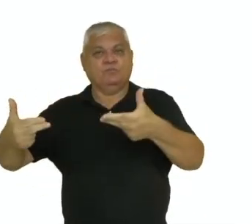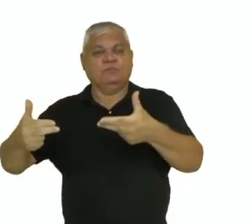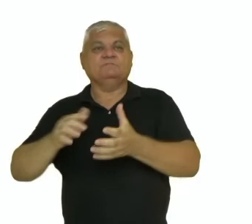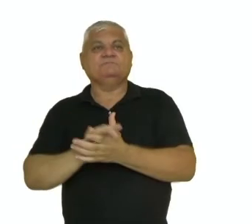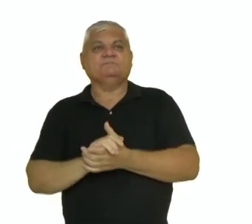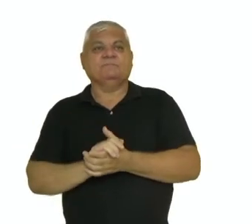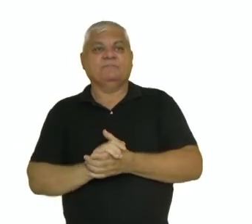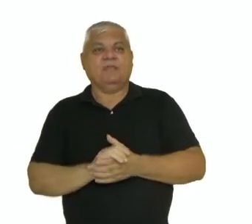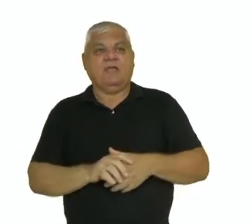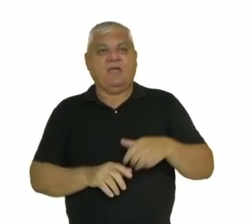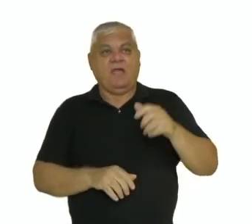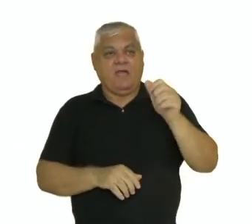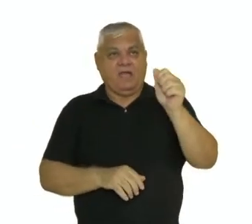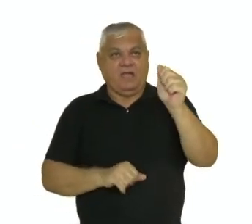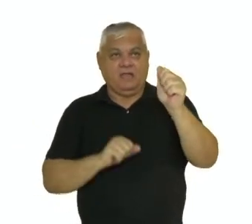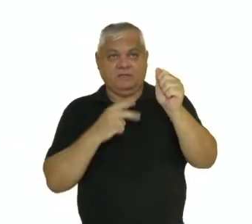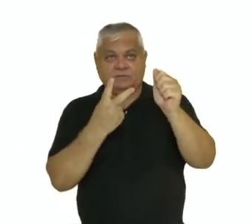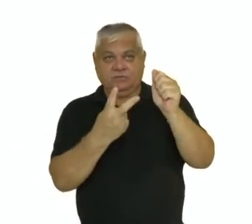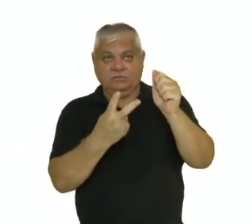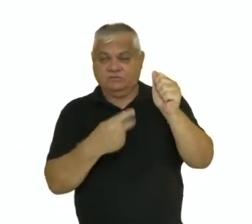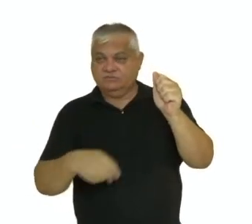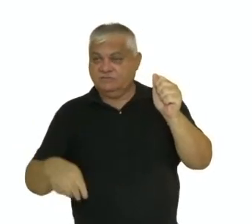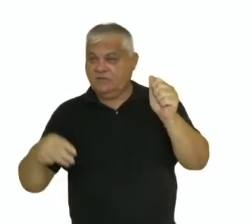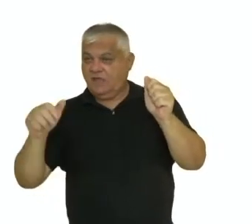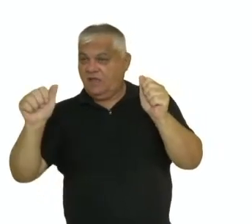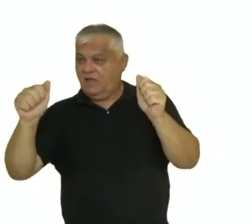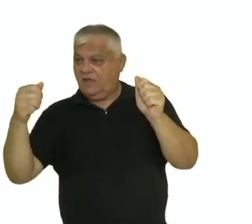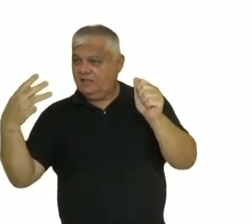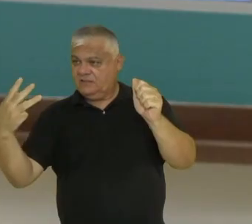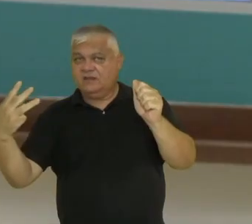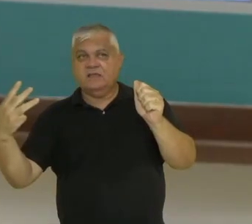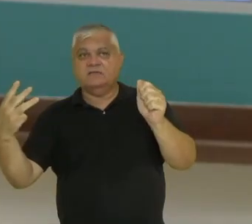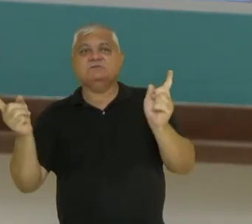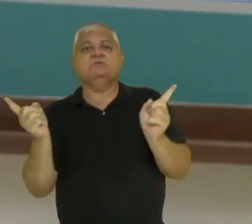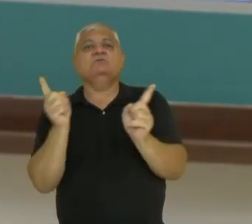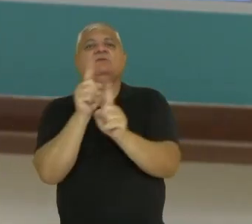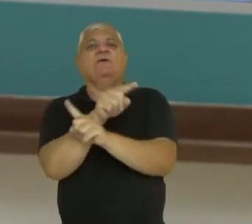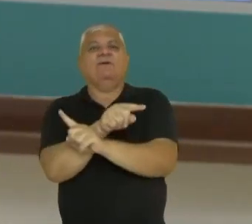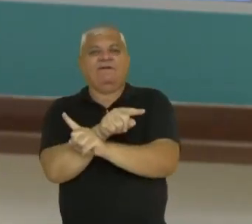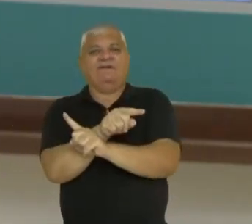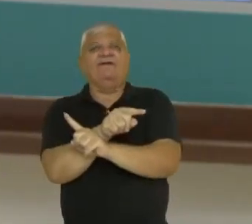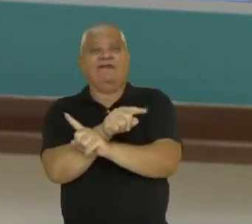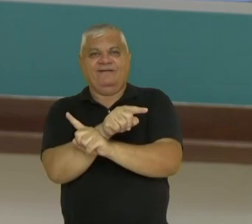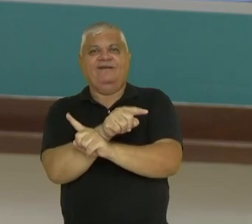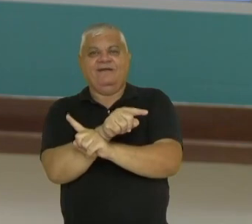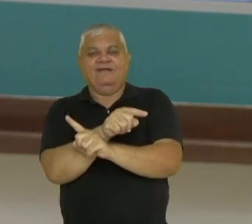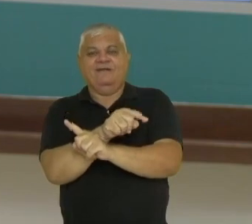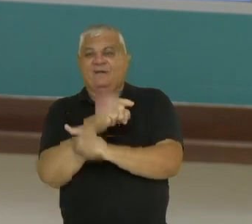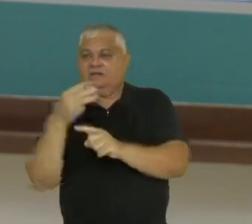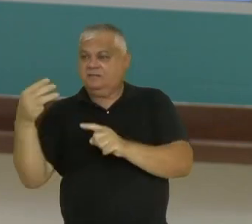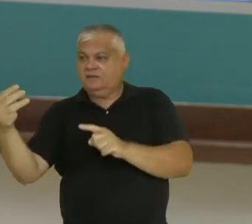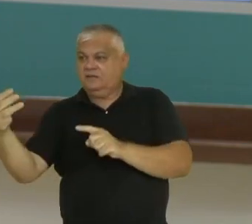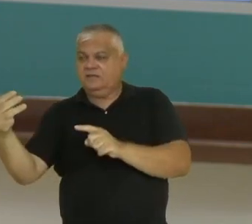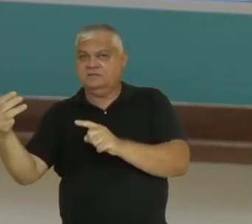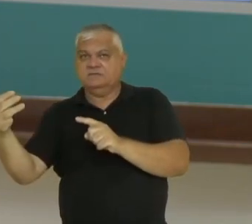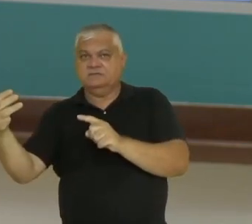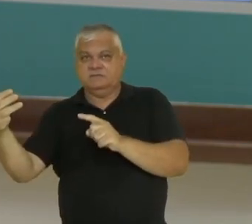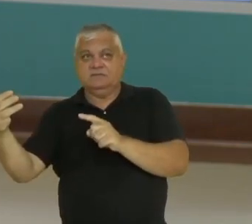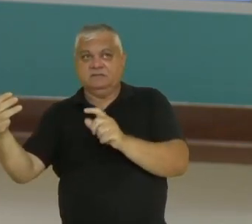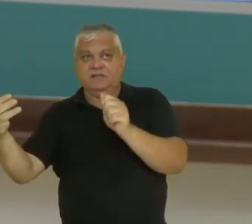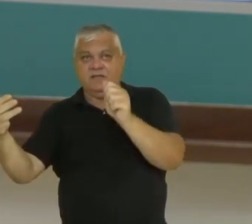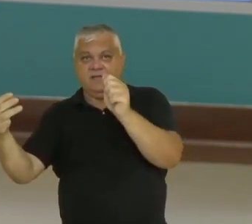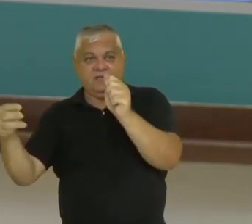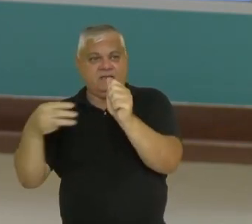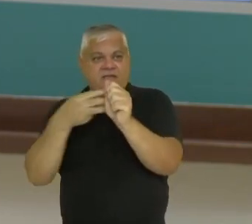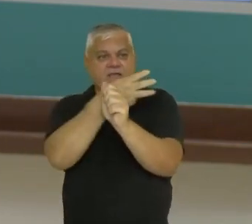tenho, né, A2 e lá do outro lado eu tenho 3, eu vou estar invertendo os valores. É uma técnica interessante para fazer balanceamento. Então aqui